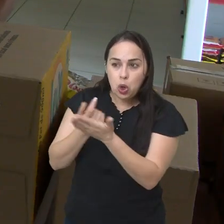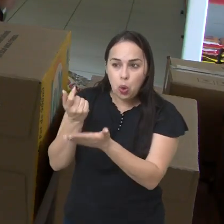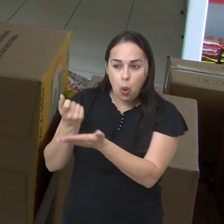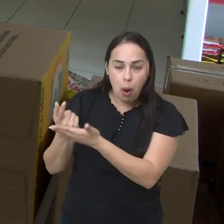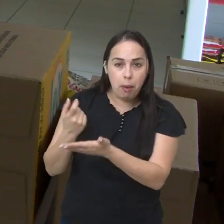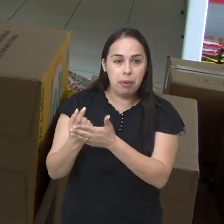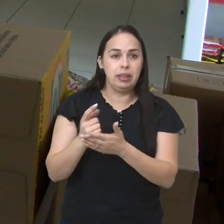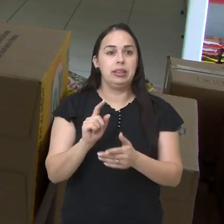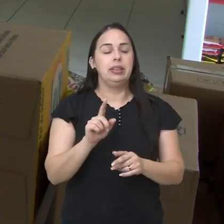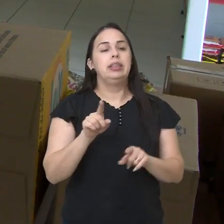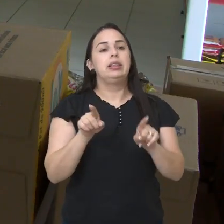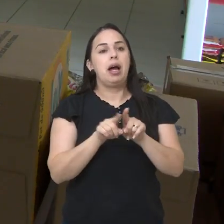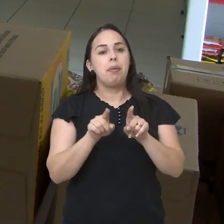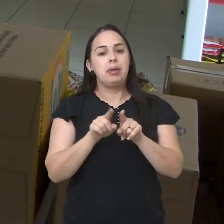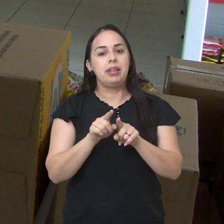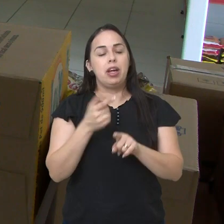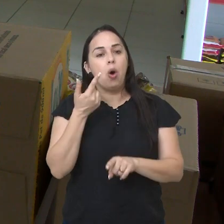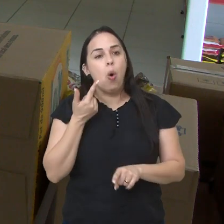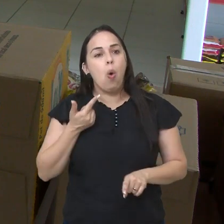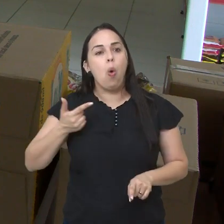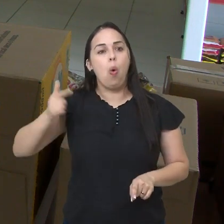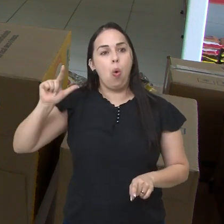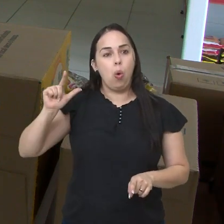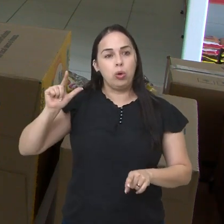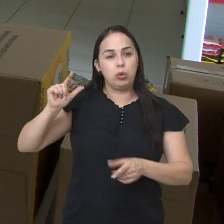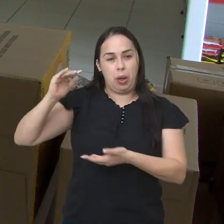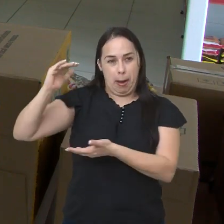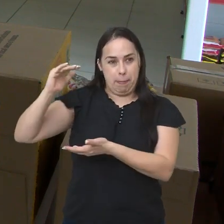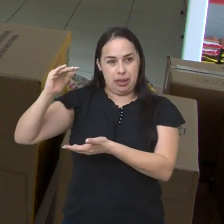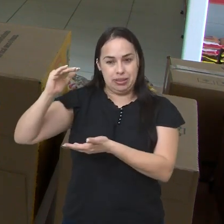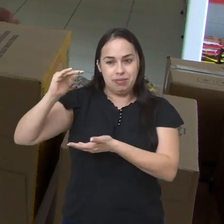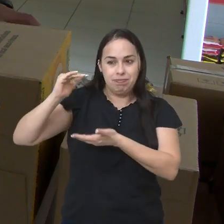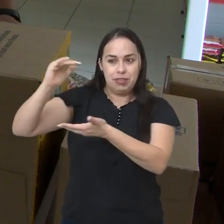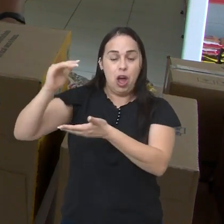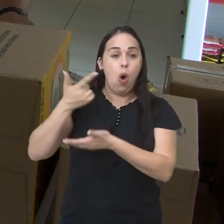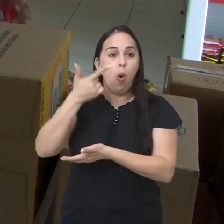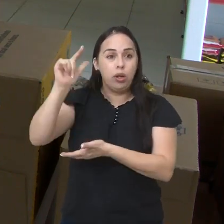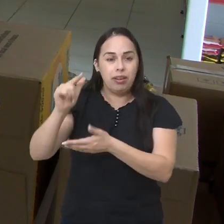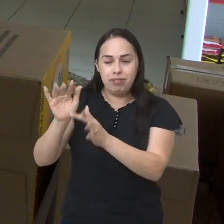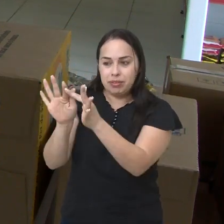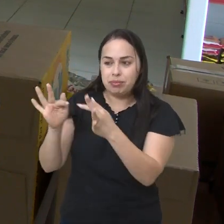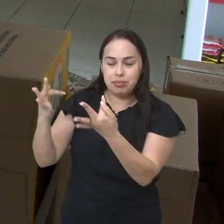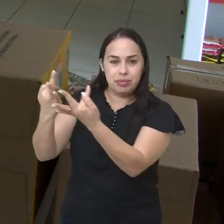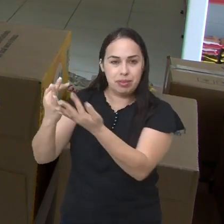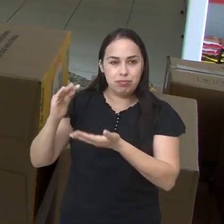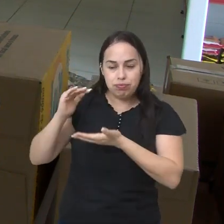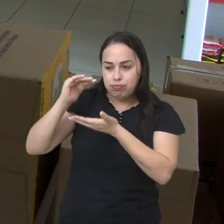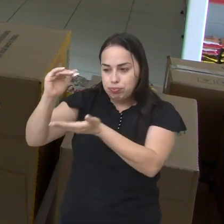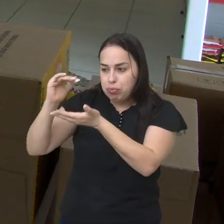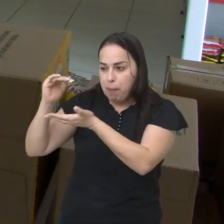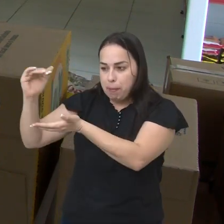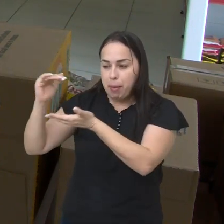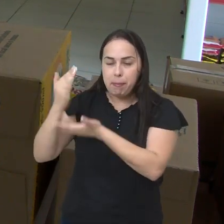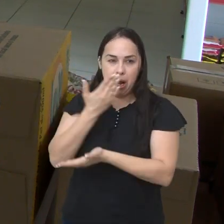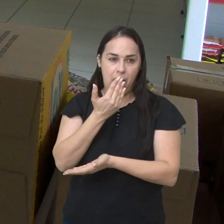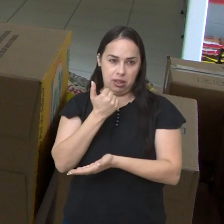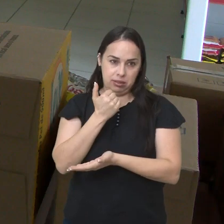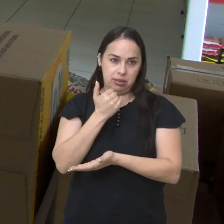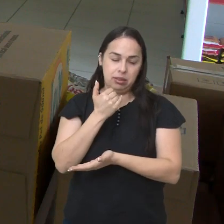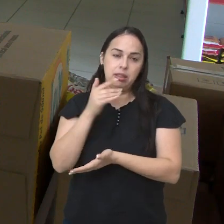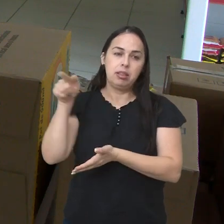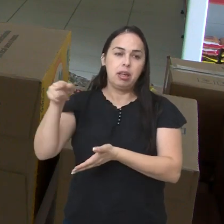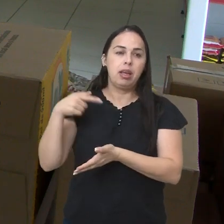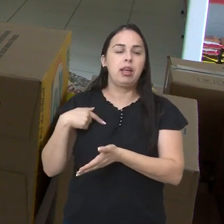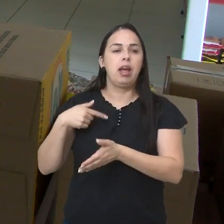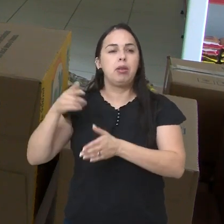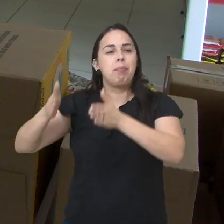um outro tanto de alimento sendo distribuído para outras famílias que passam por necessidade momentânea. Então,